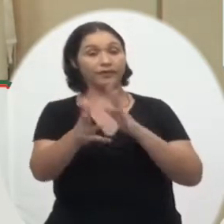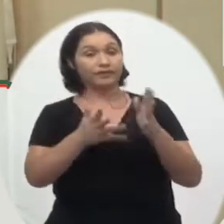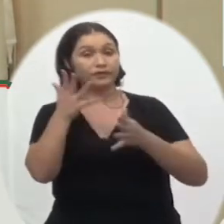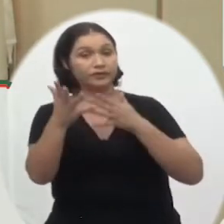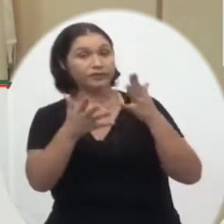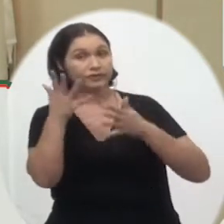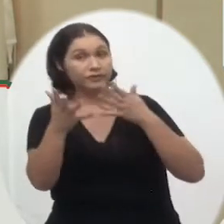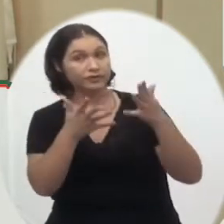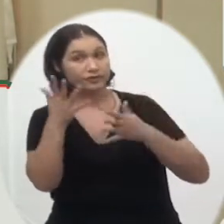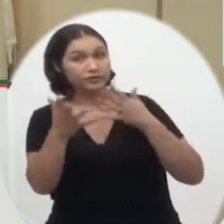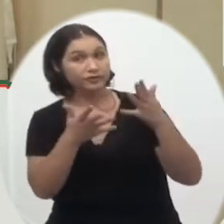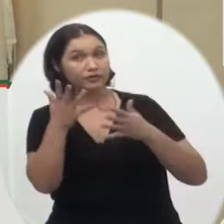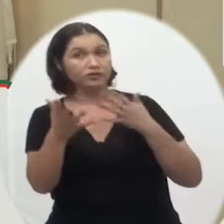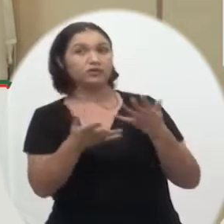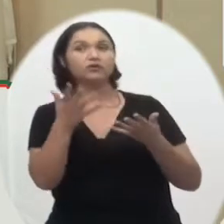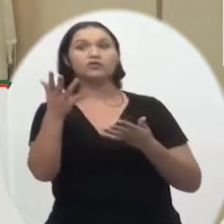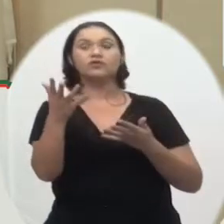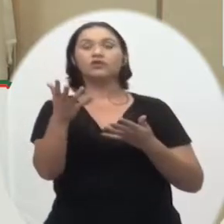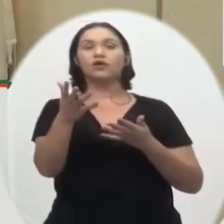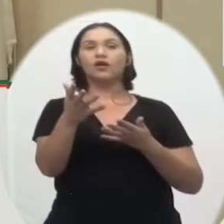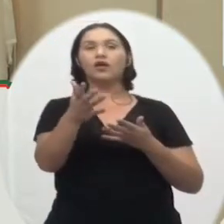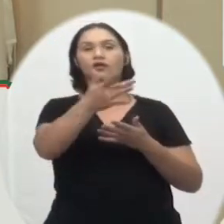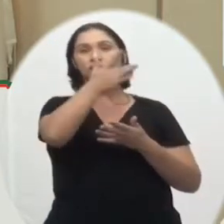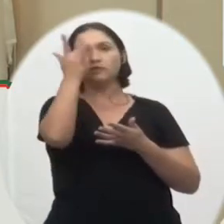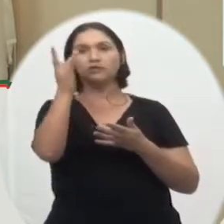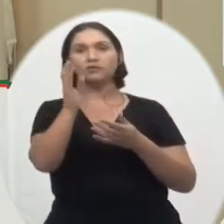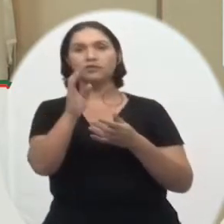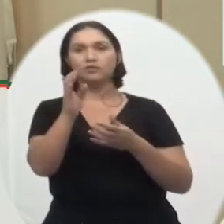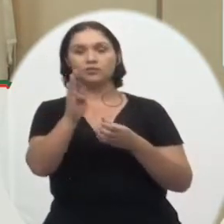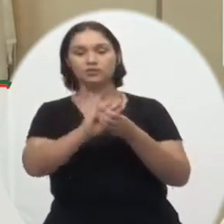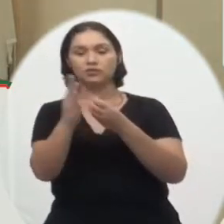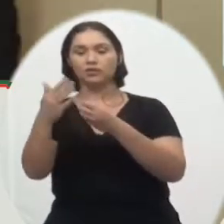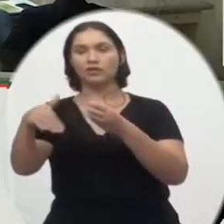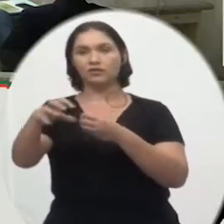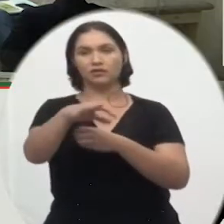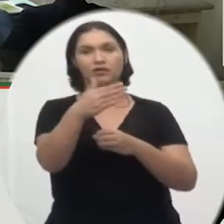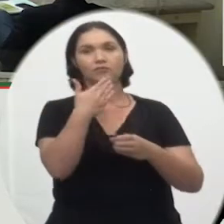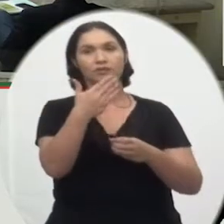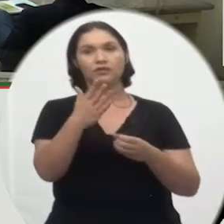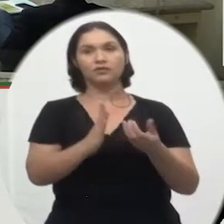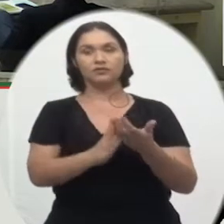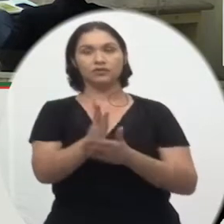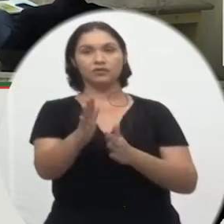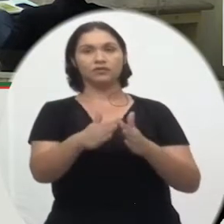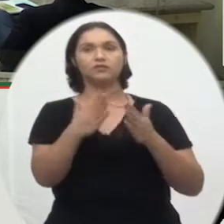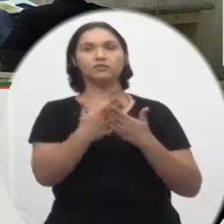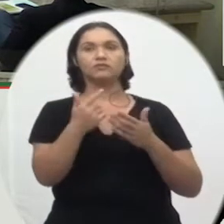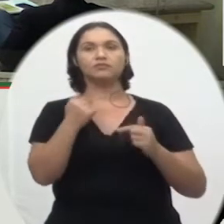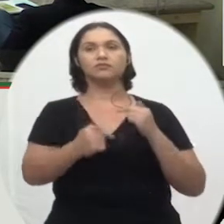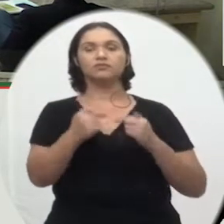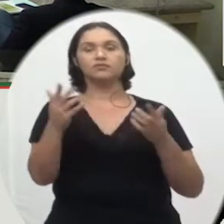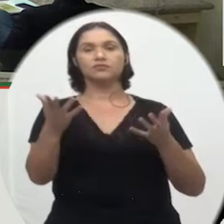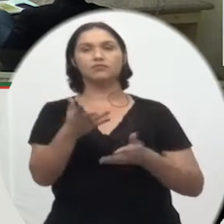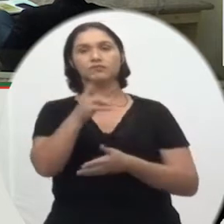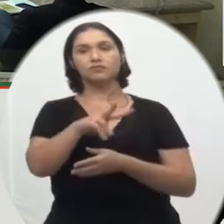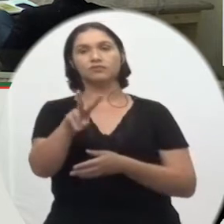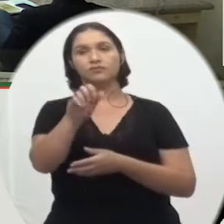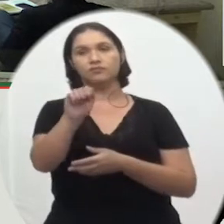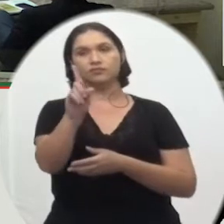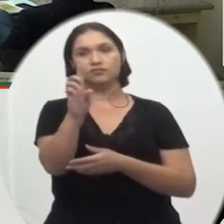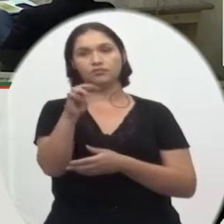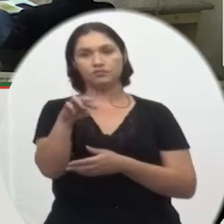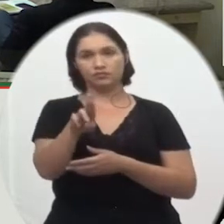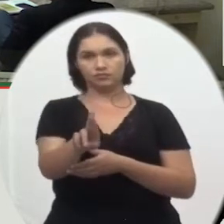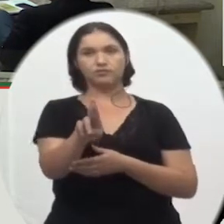naquela localidade. Então, peço aos senhores a aprovação desse requerimento. O requerimento continua em discussão. Com a palavra o vereador Ademir